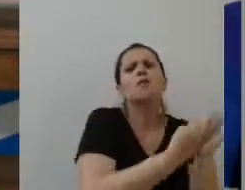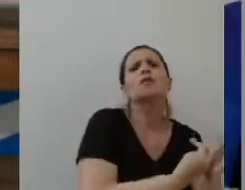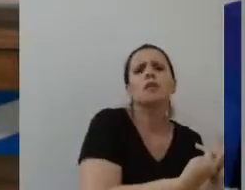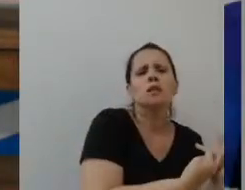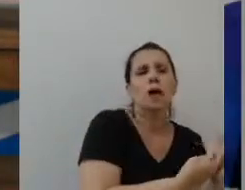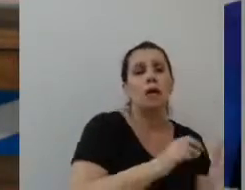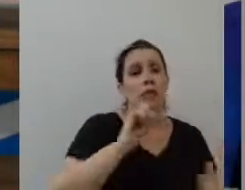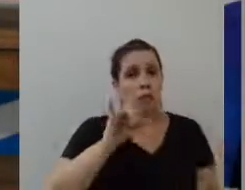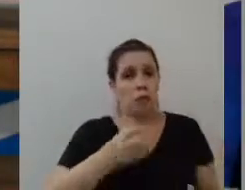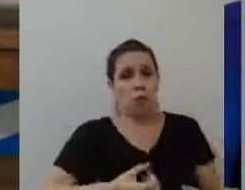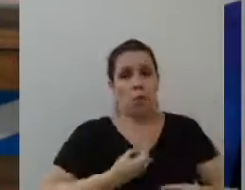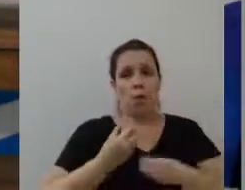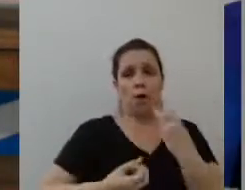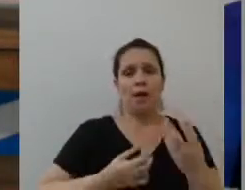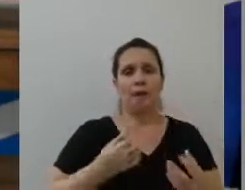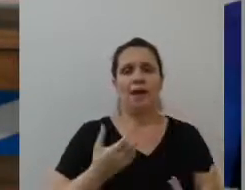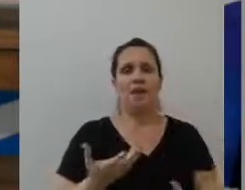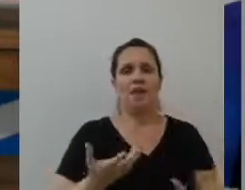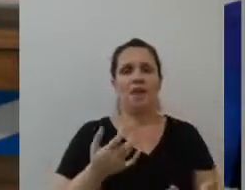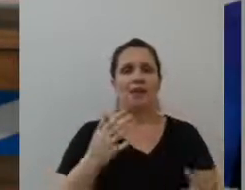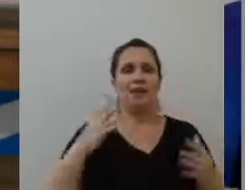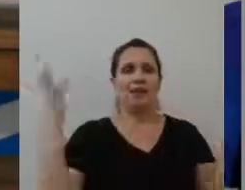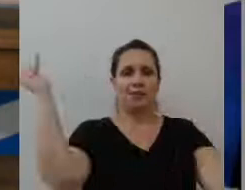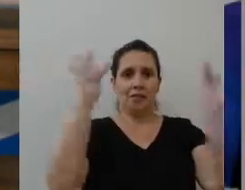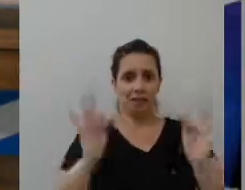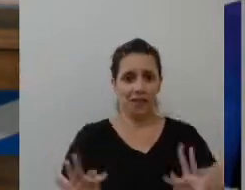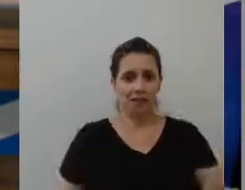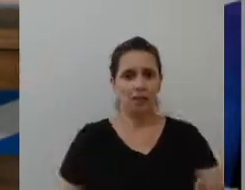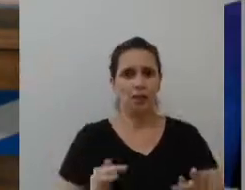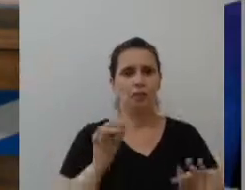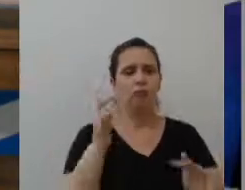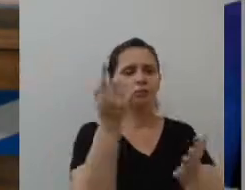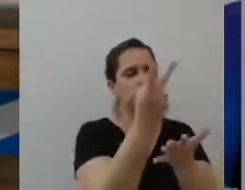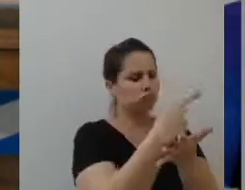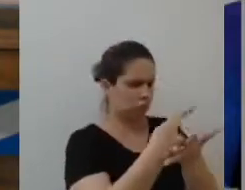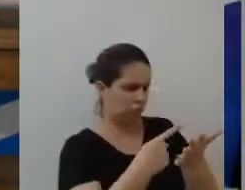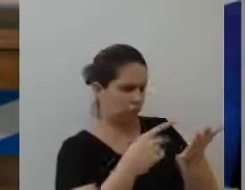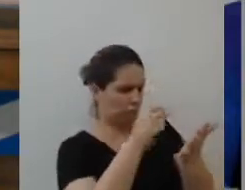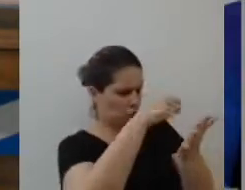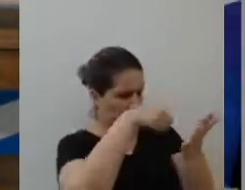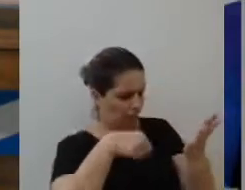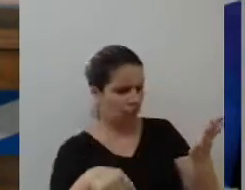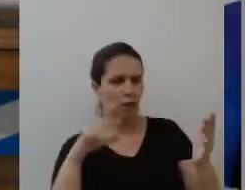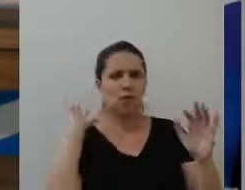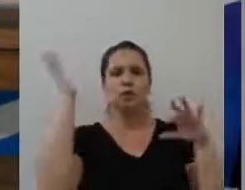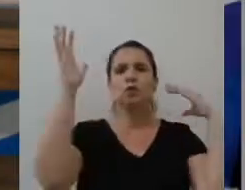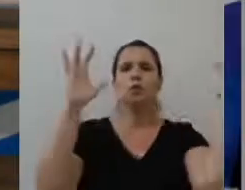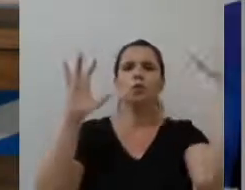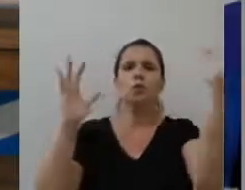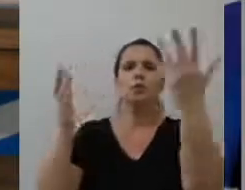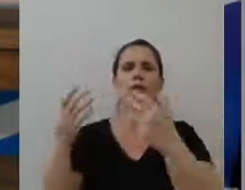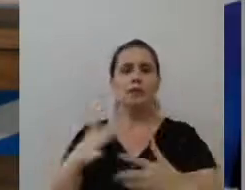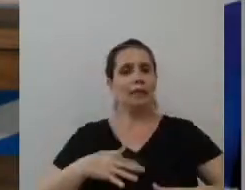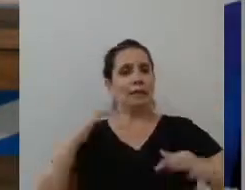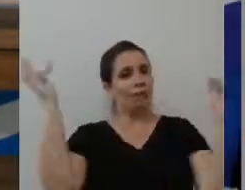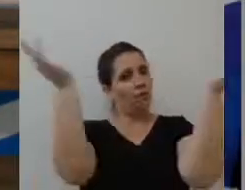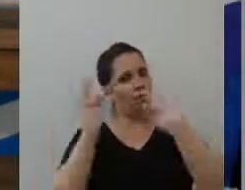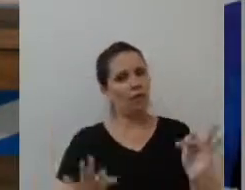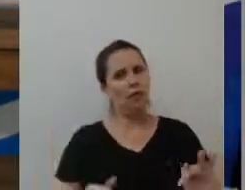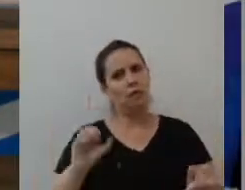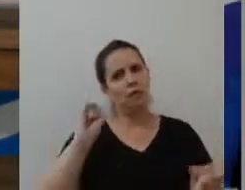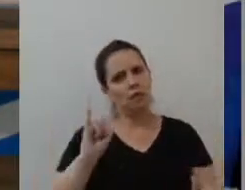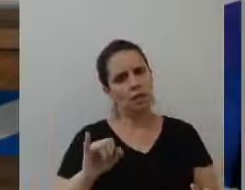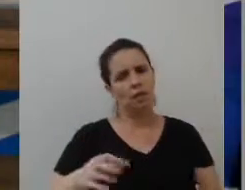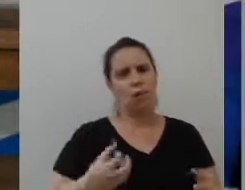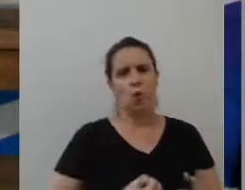poeta está feliz, ele vai, né, desenhar a natureza de uma maneira feliz, tá bom? Se o poeta está triste, saudosista, melancólico,